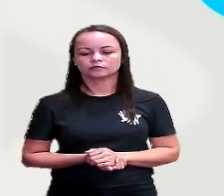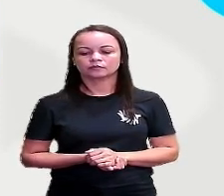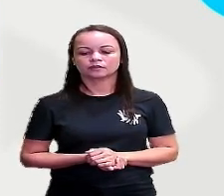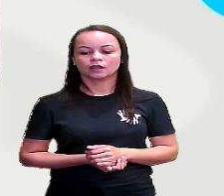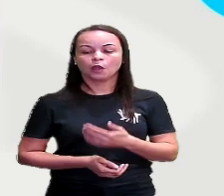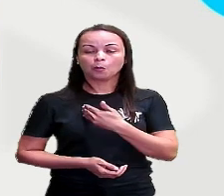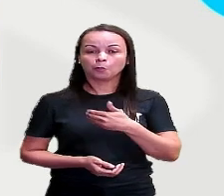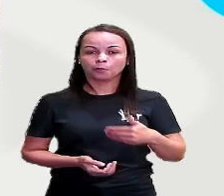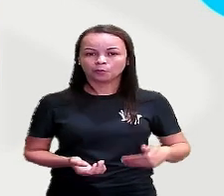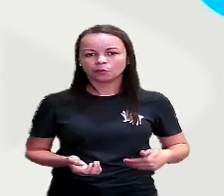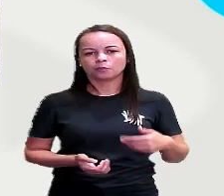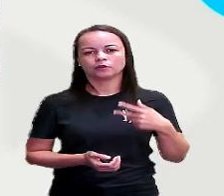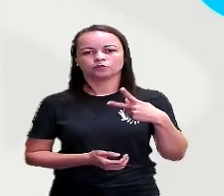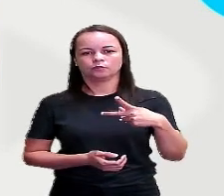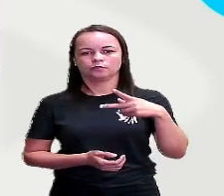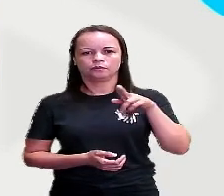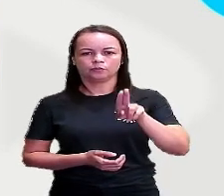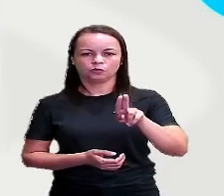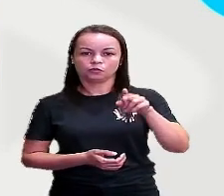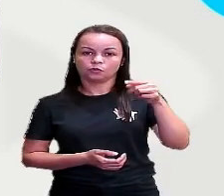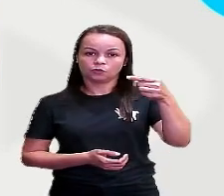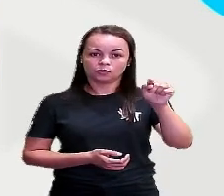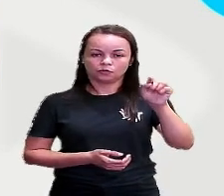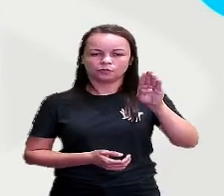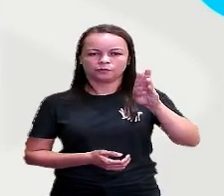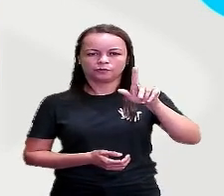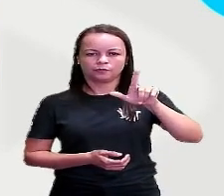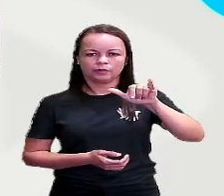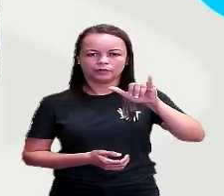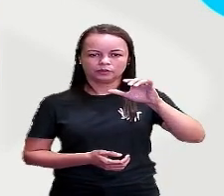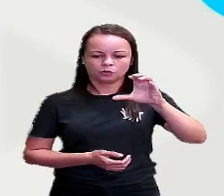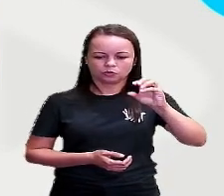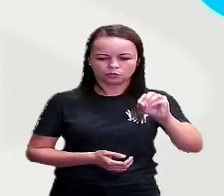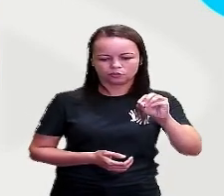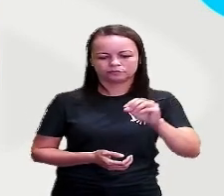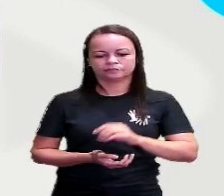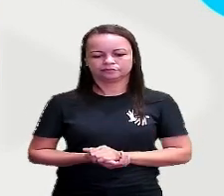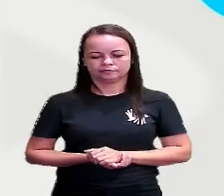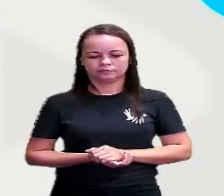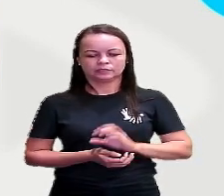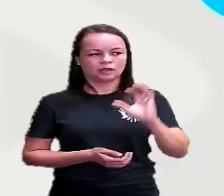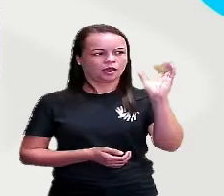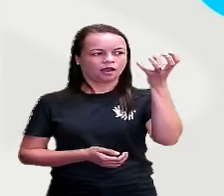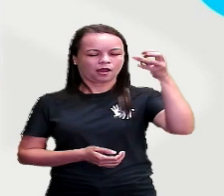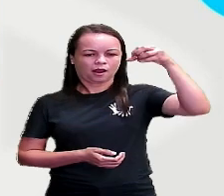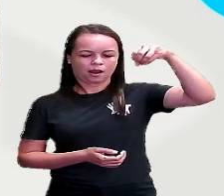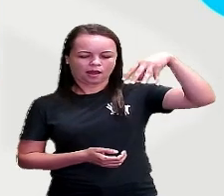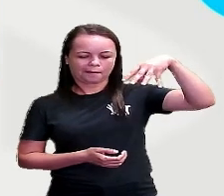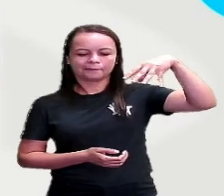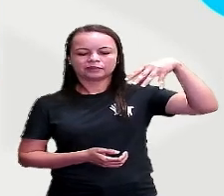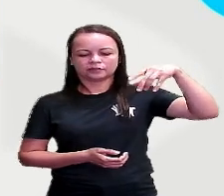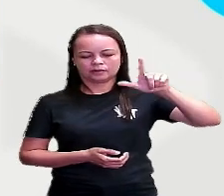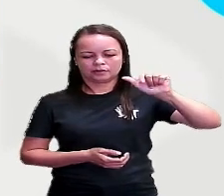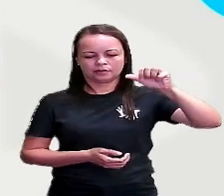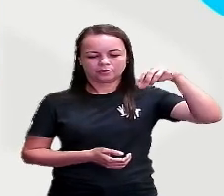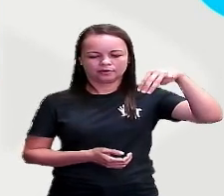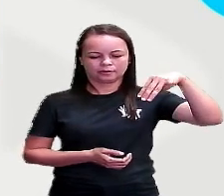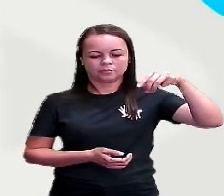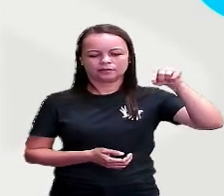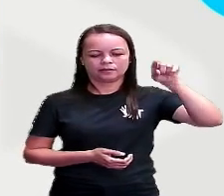Público, olha ali o acento da palavra, ó, proparoxítona. Lâmpada também.